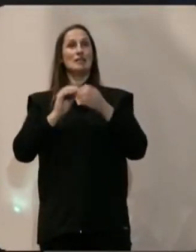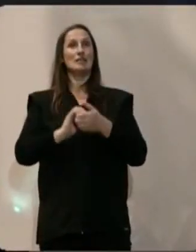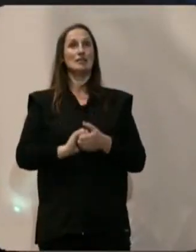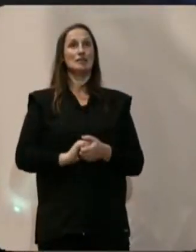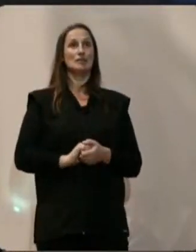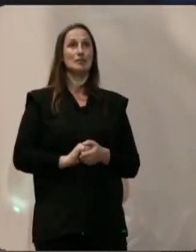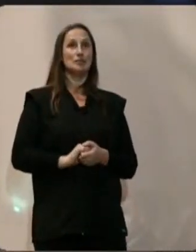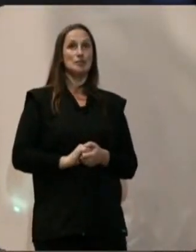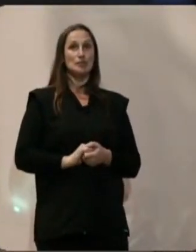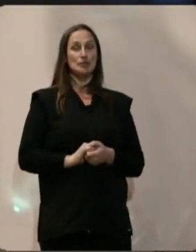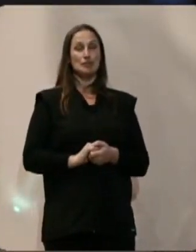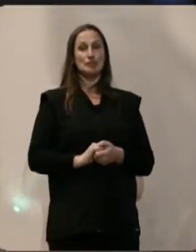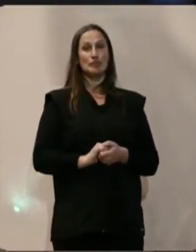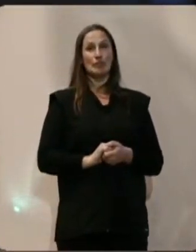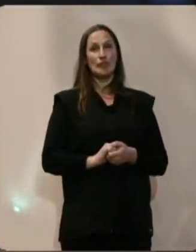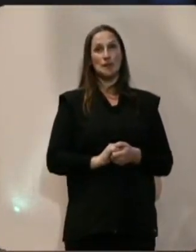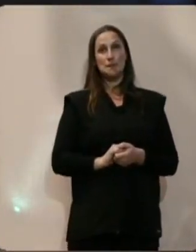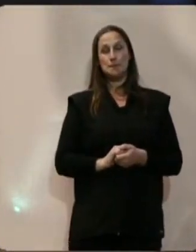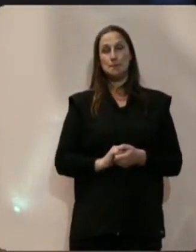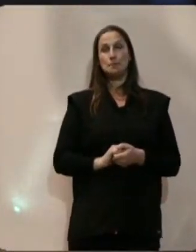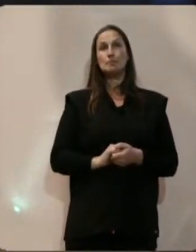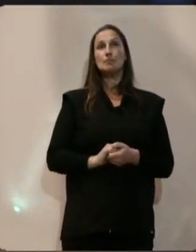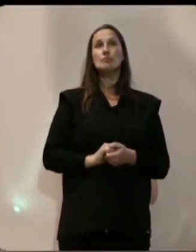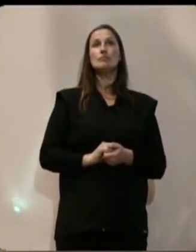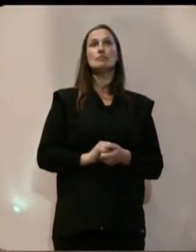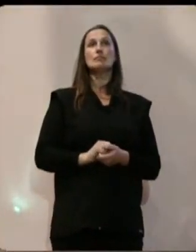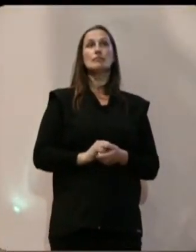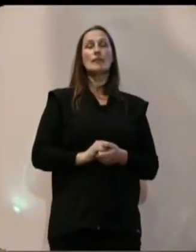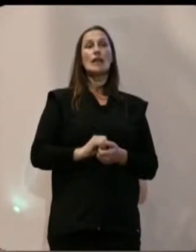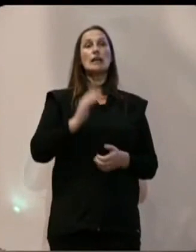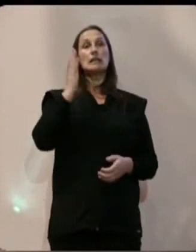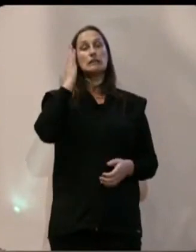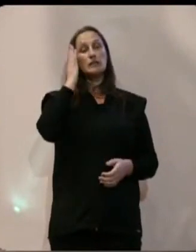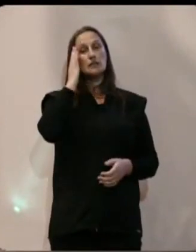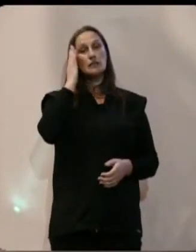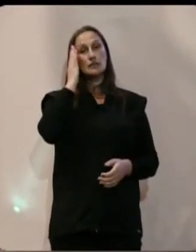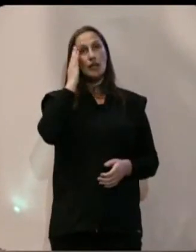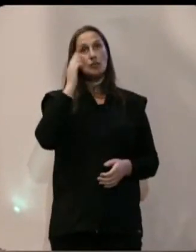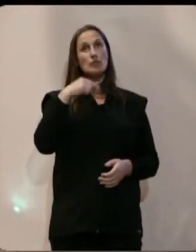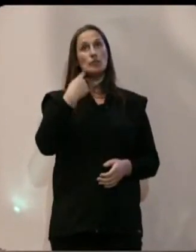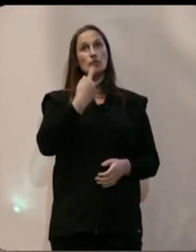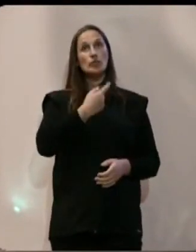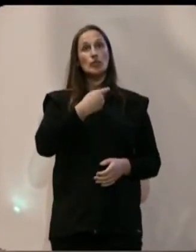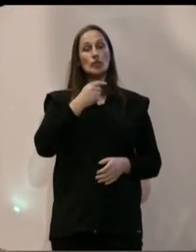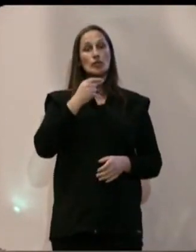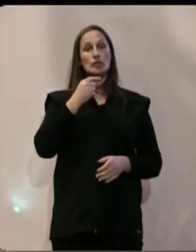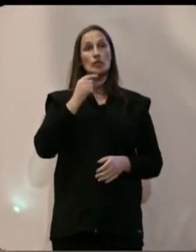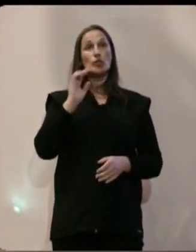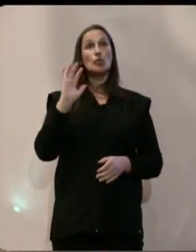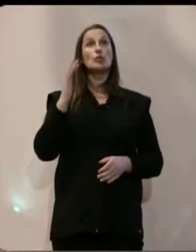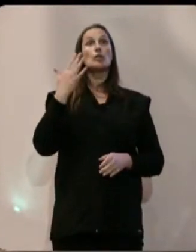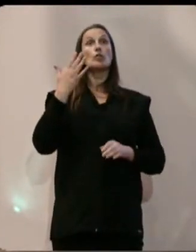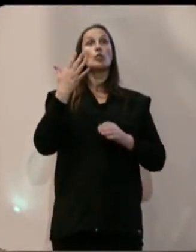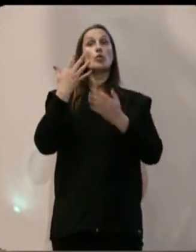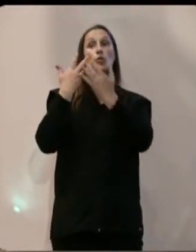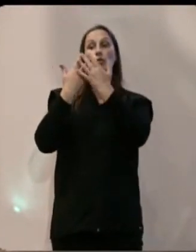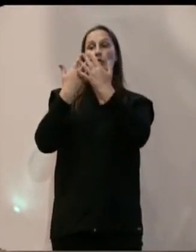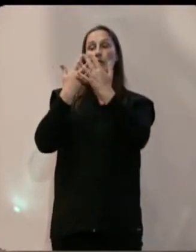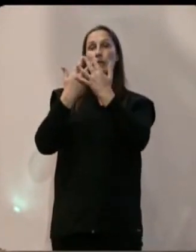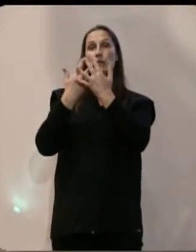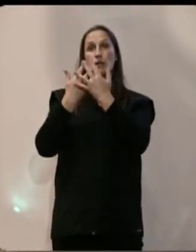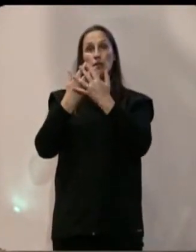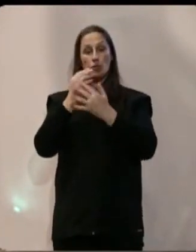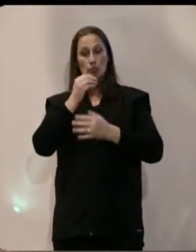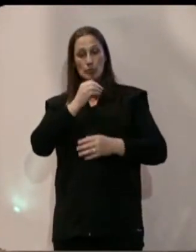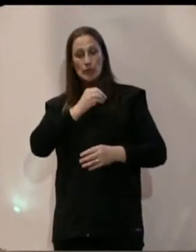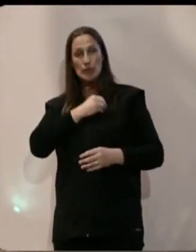numa dinâmica desse tipo de oração, e a gente inclusive confessa os pecados da nossa nação, do nosso povo, e a gente